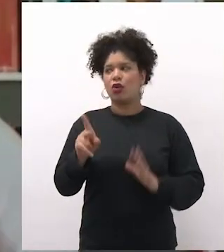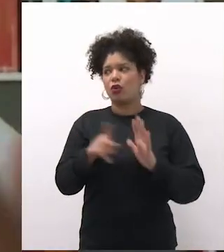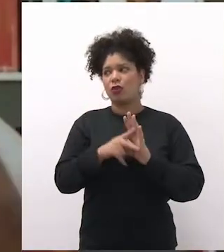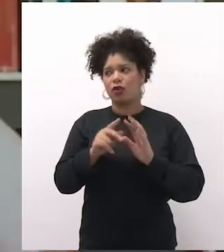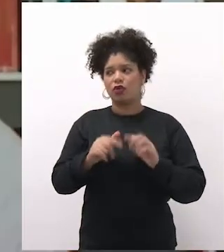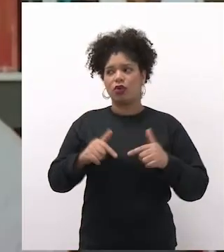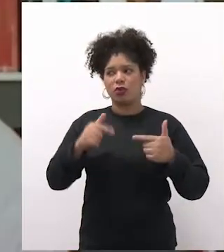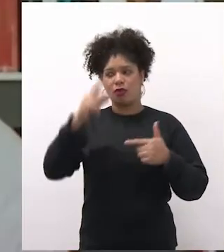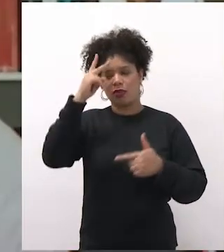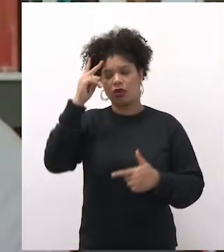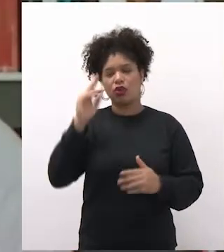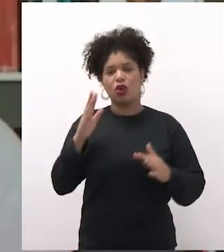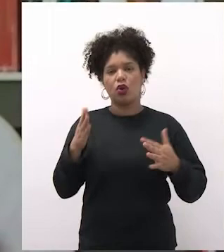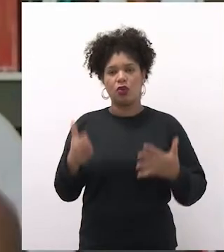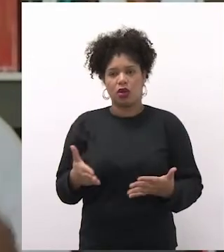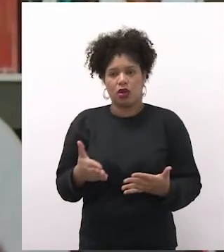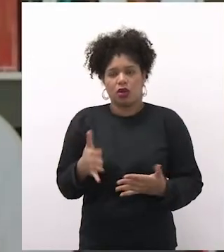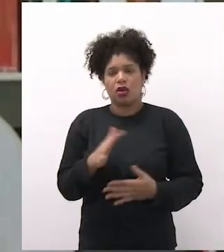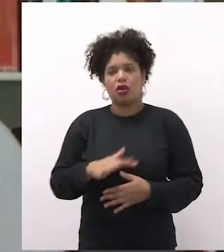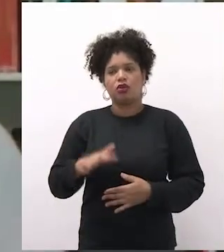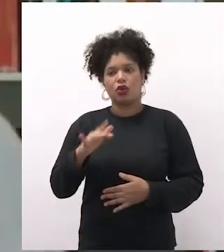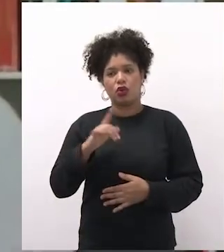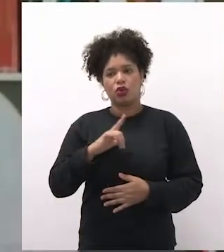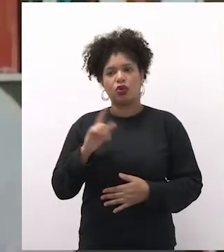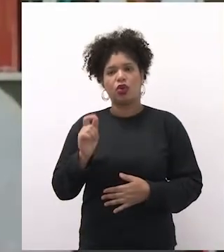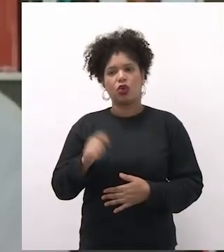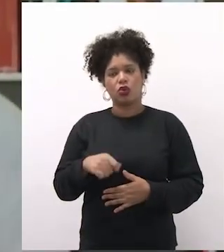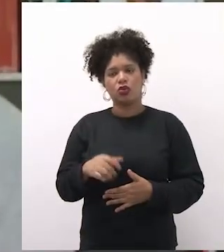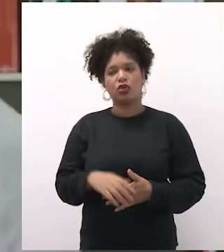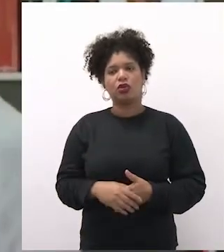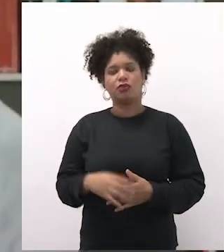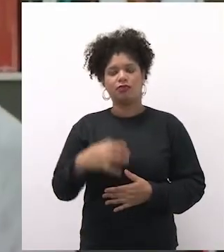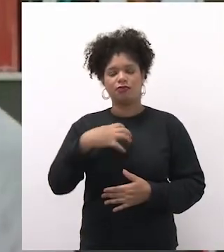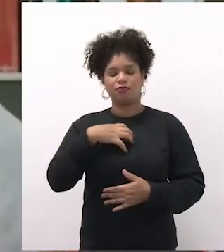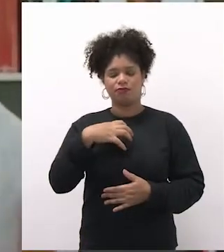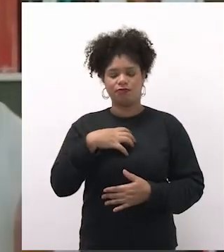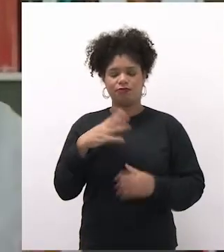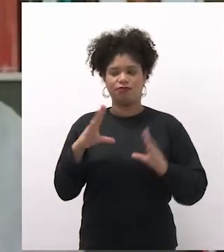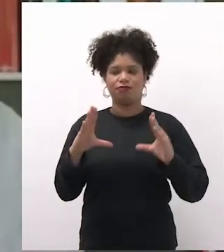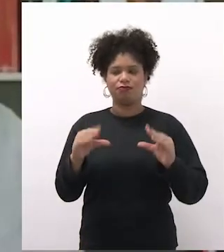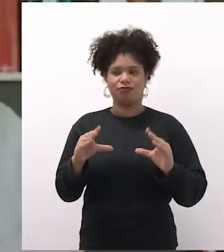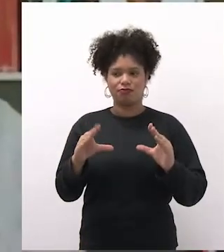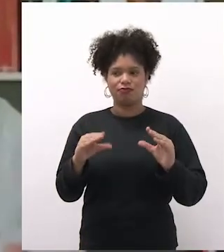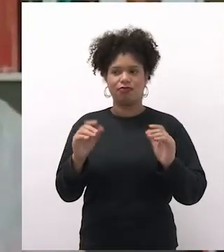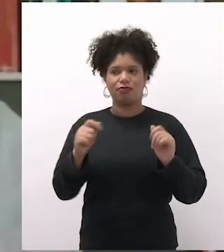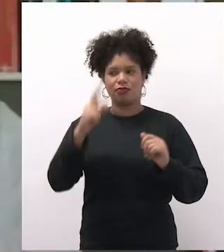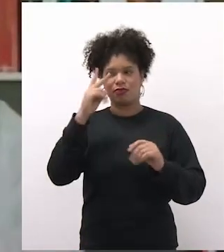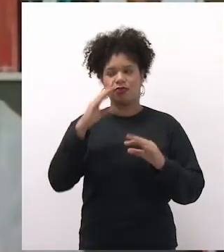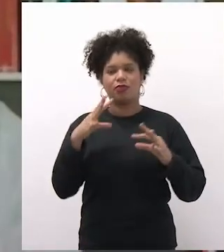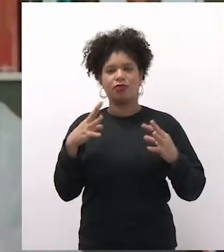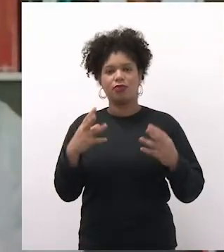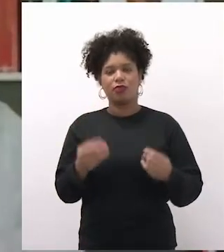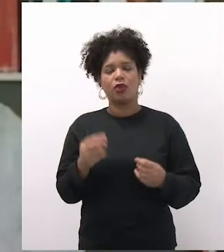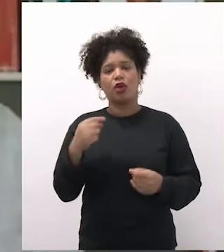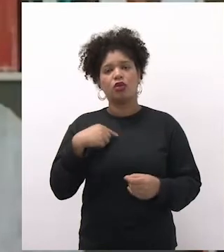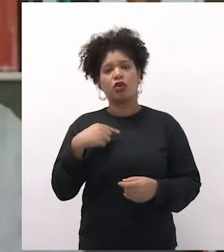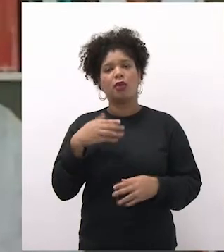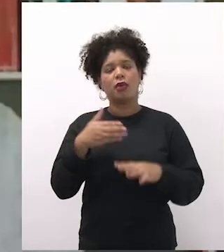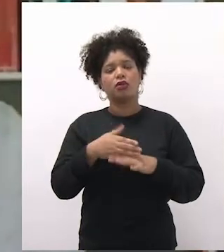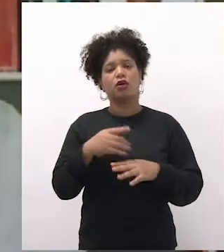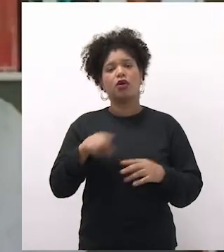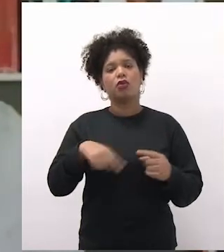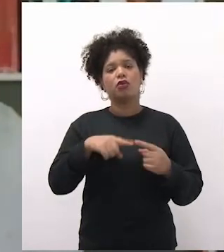pessoa especialista na área, exatamente para dar essa tranquilidade, esse conforto a quem está ali naquele momento com o intuito de